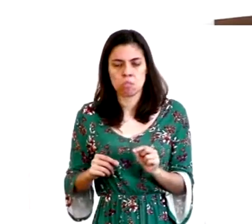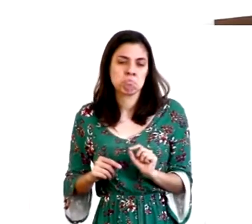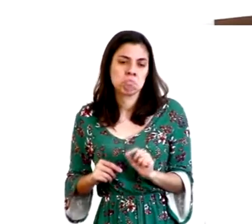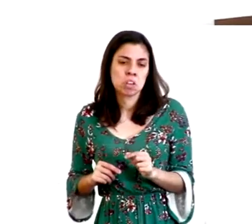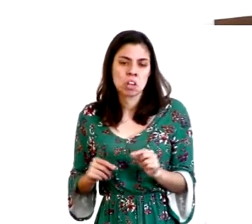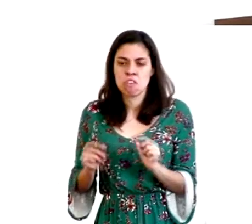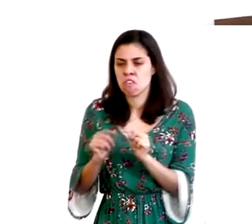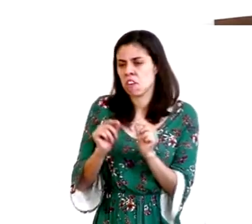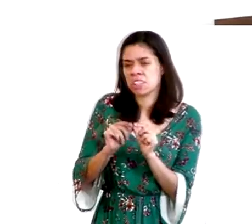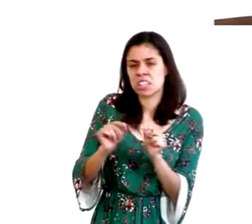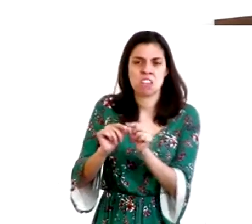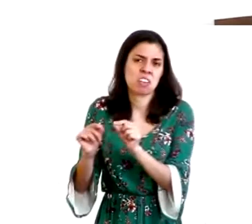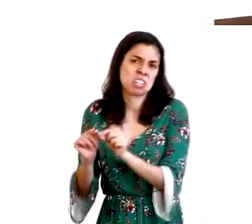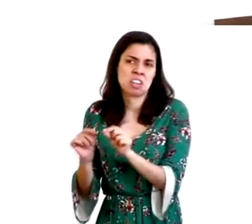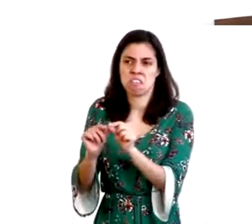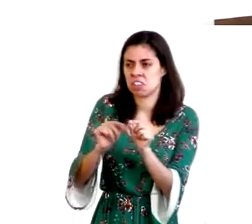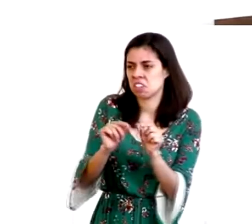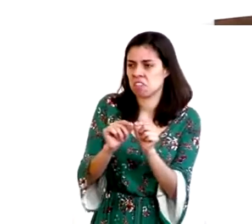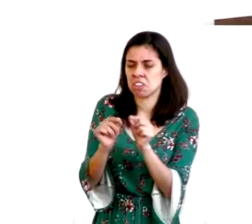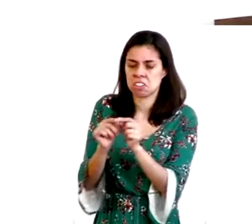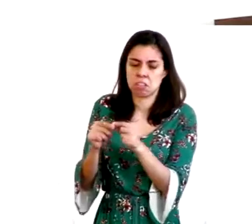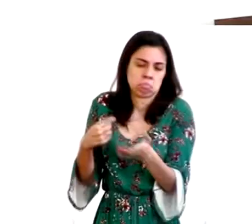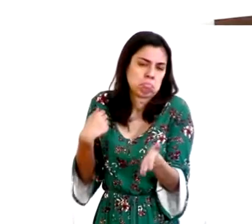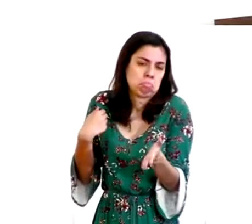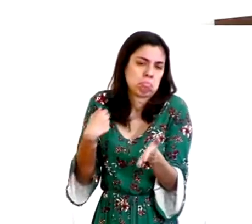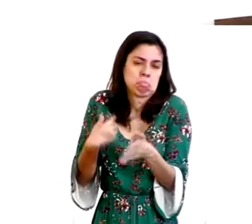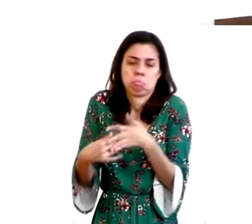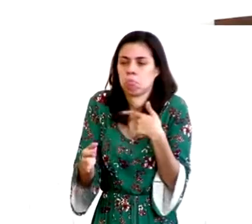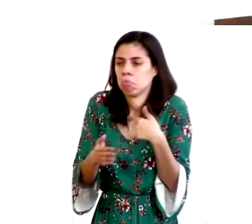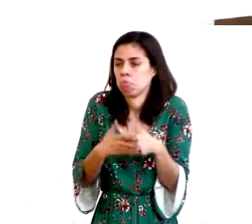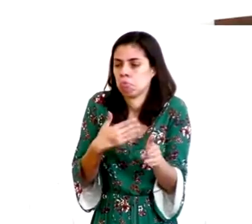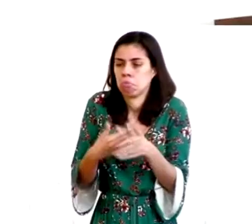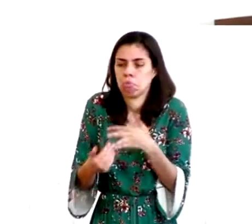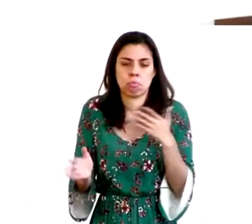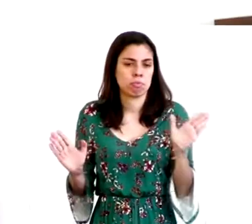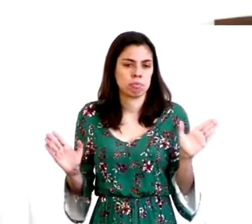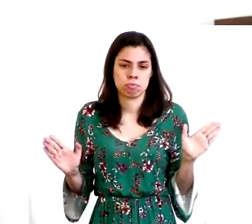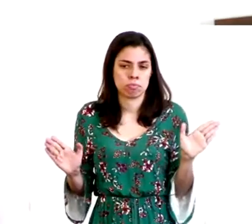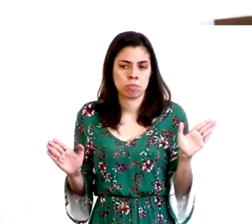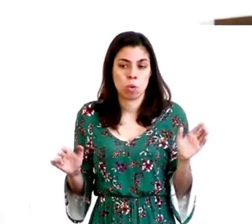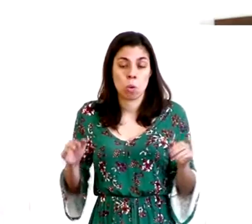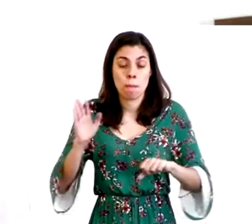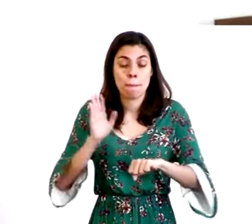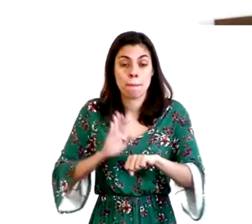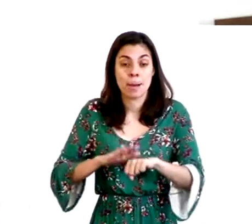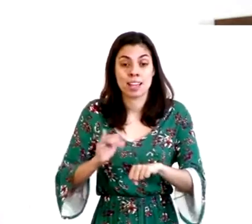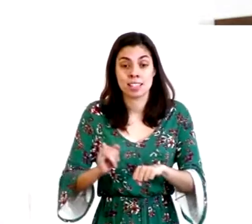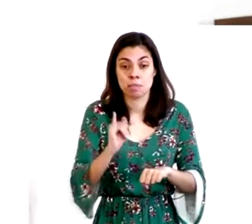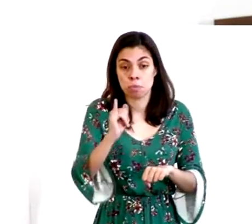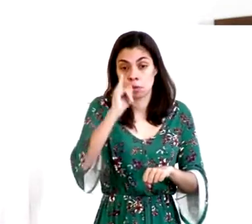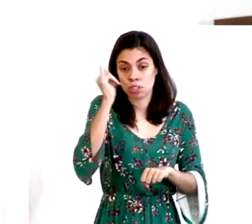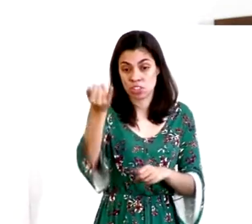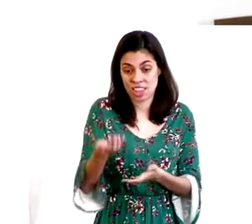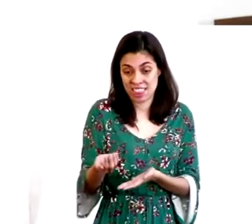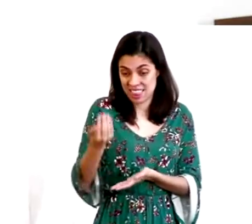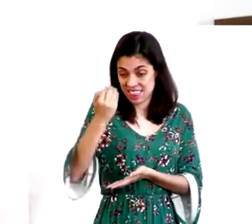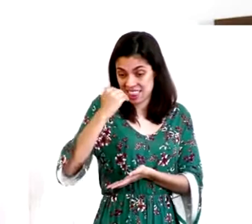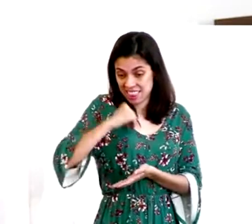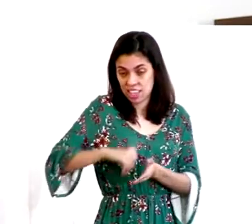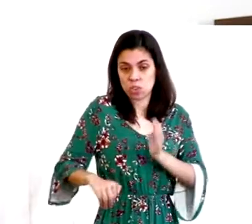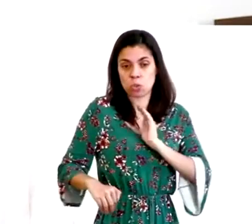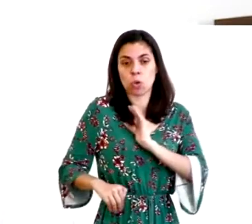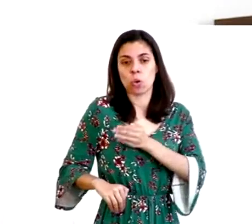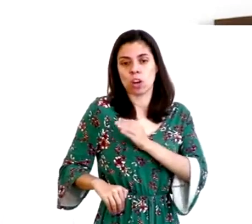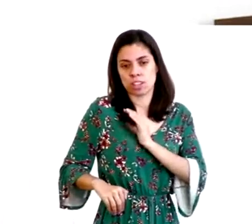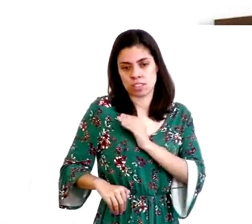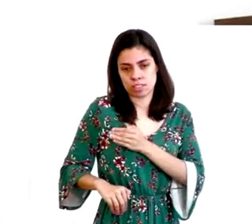cidadãos do reino de Deus, mas o que somos, a nossa identidade, é o que nos caracteriza como